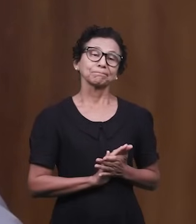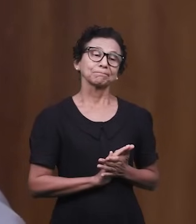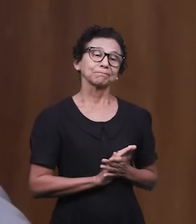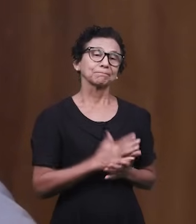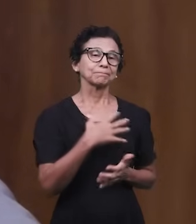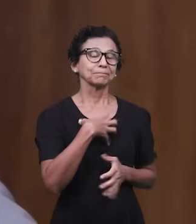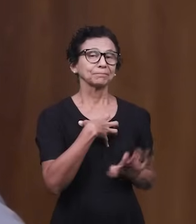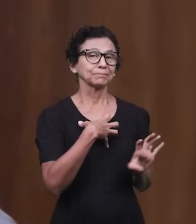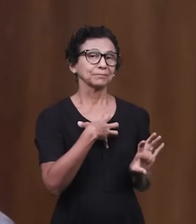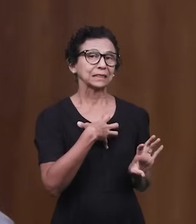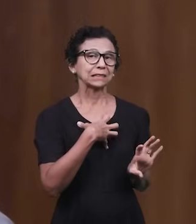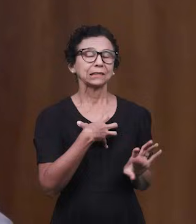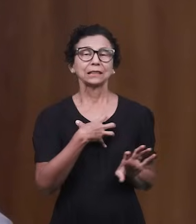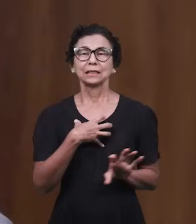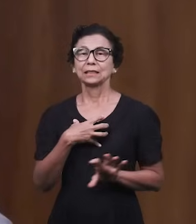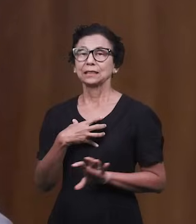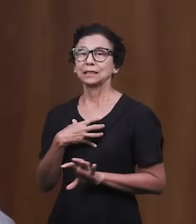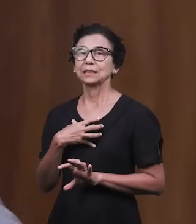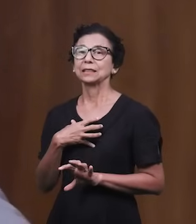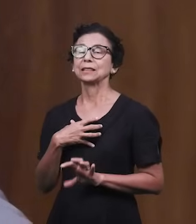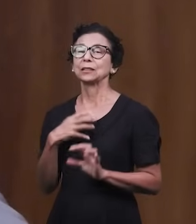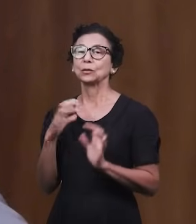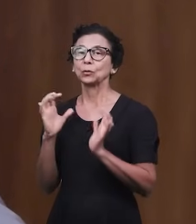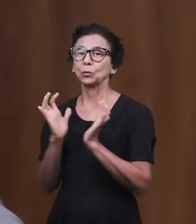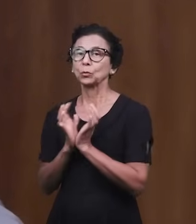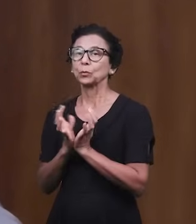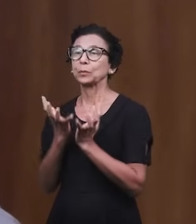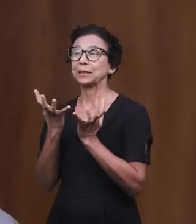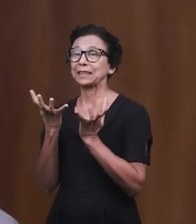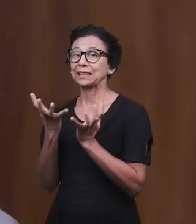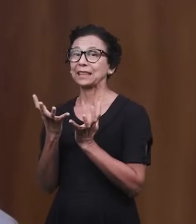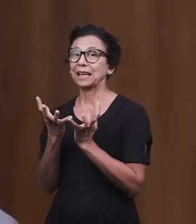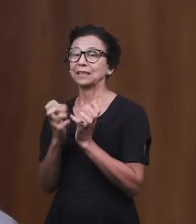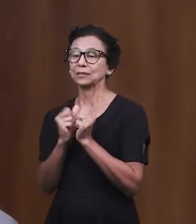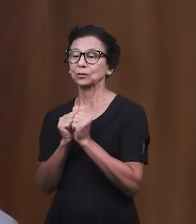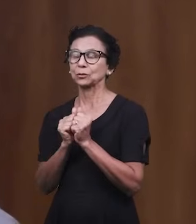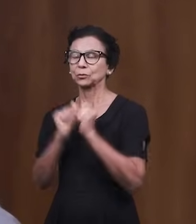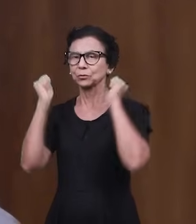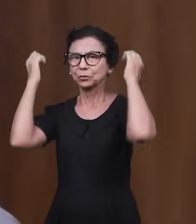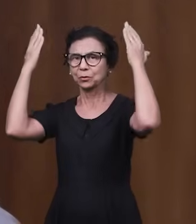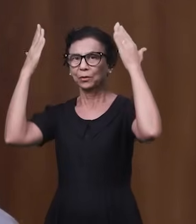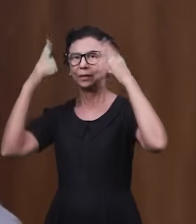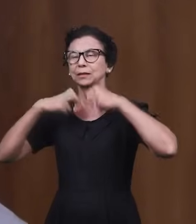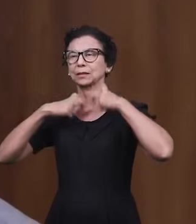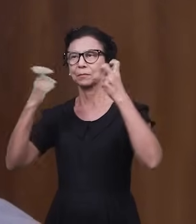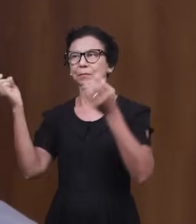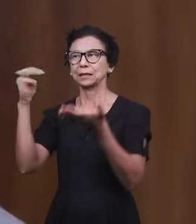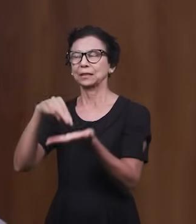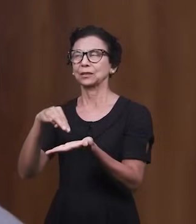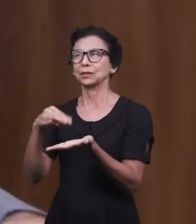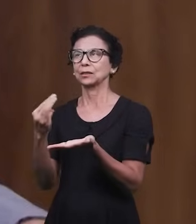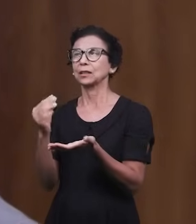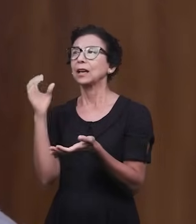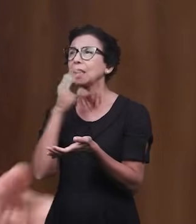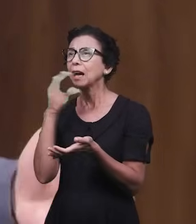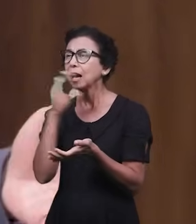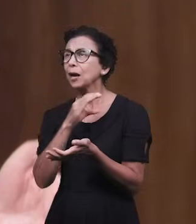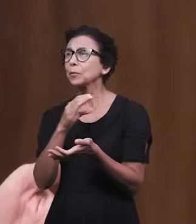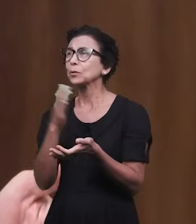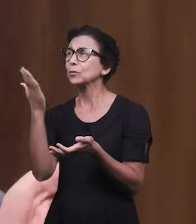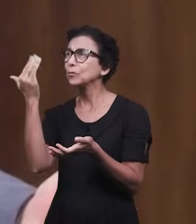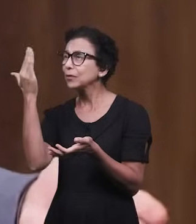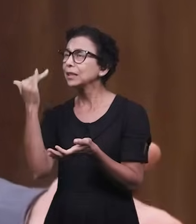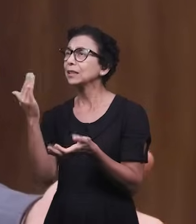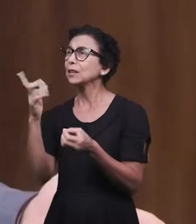Senhor, aquele que quer a presença do Rei, quer estar junto com Ele, clama assim, Maranata, vem logo, vem Jesus,